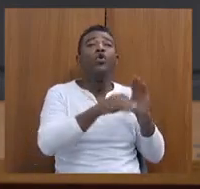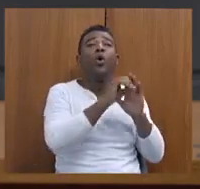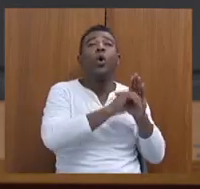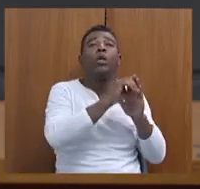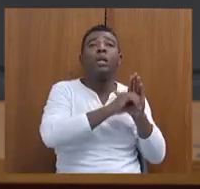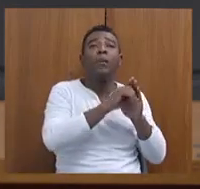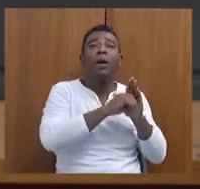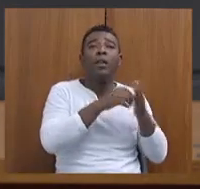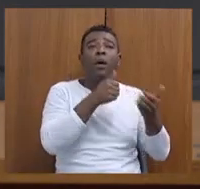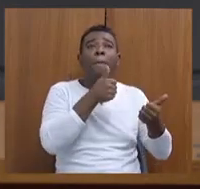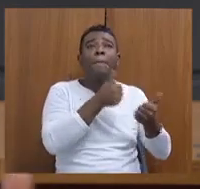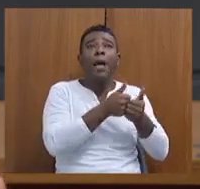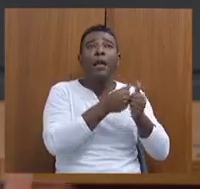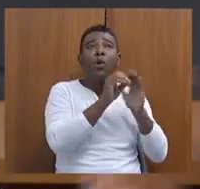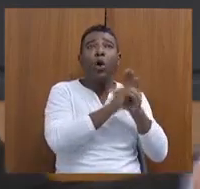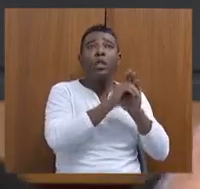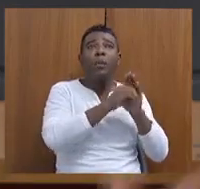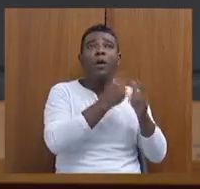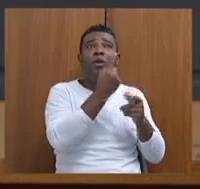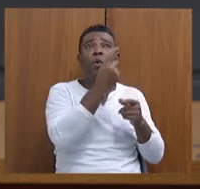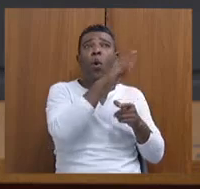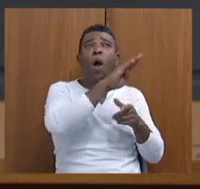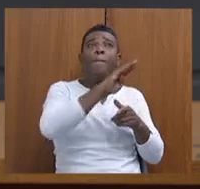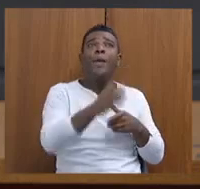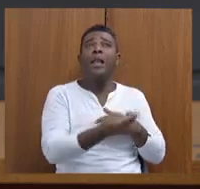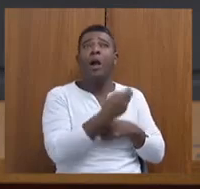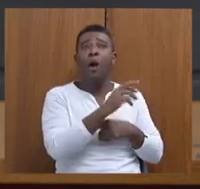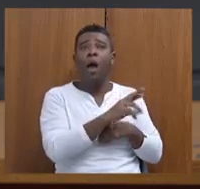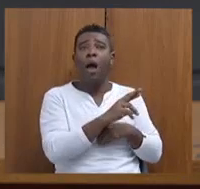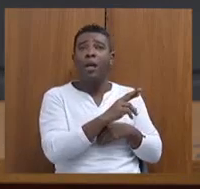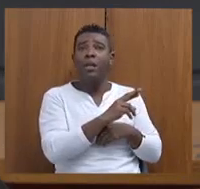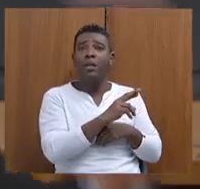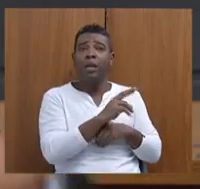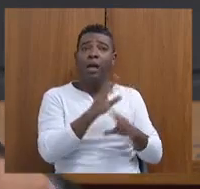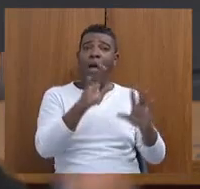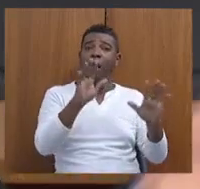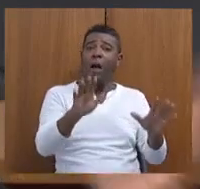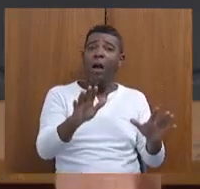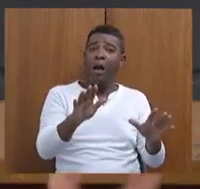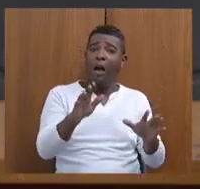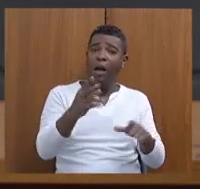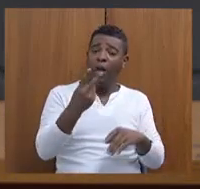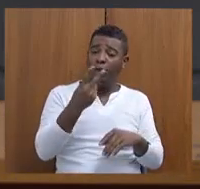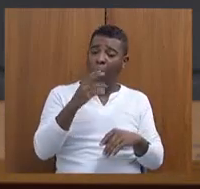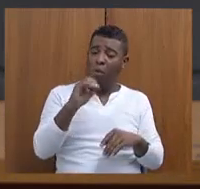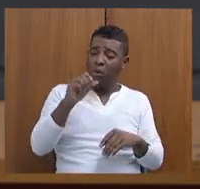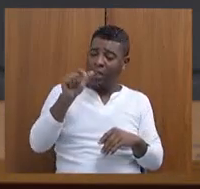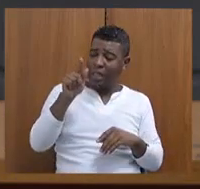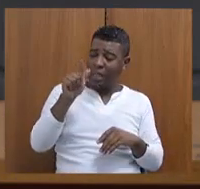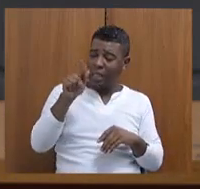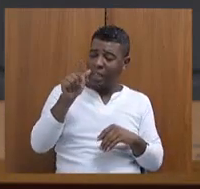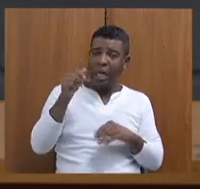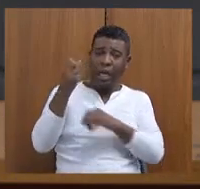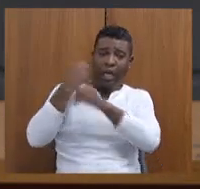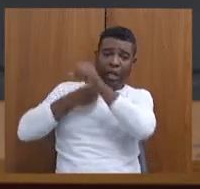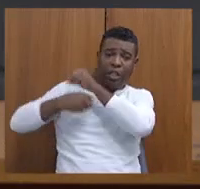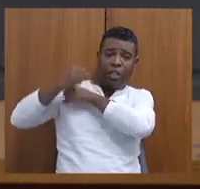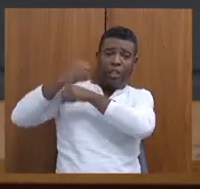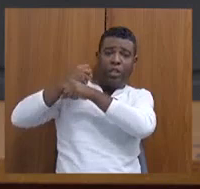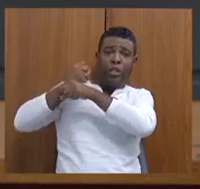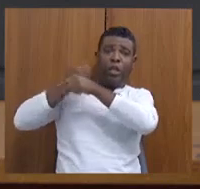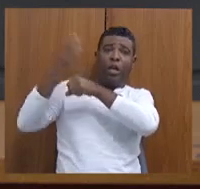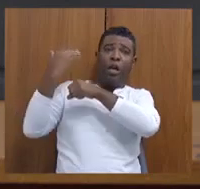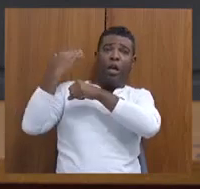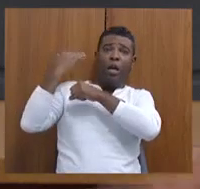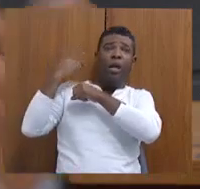um bilhão de reais mas como eu disse em 2017 é girava em torno de 500 600 milhões não tem como não